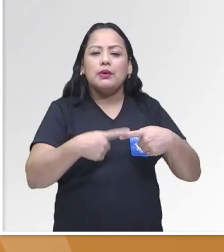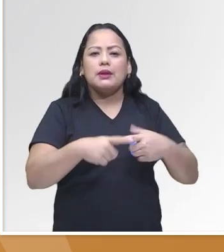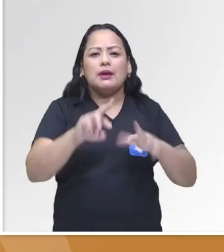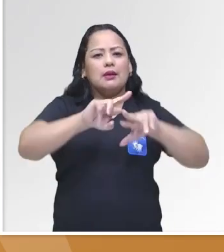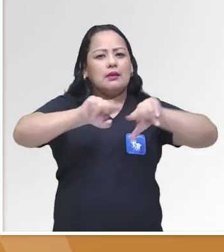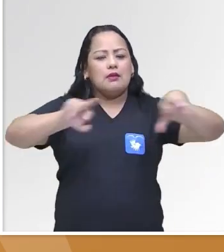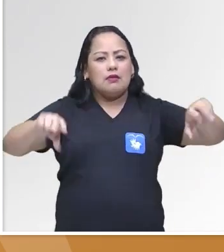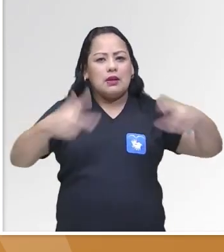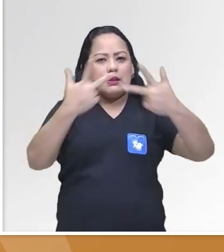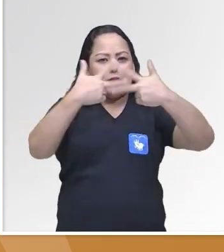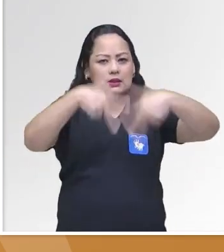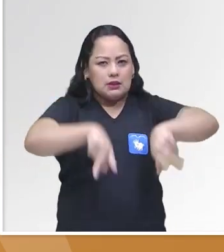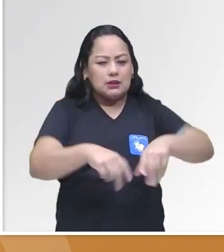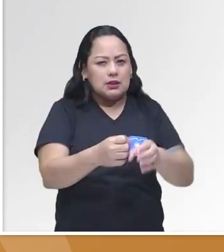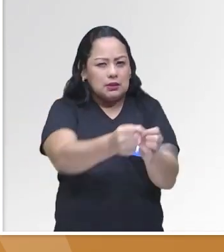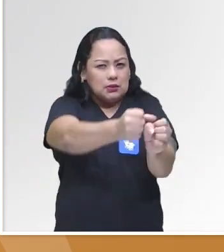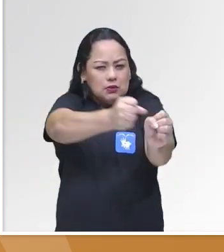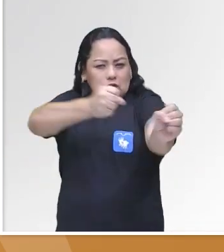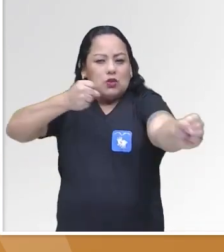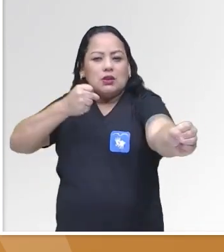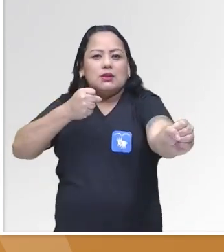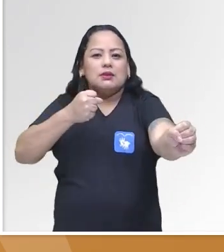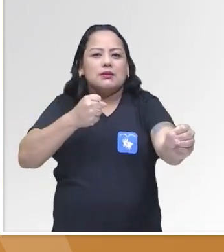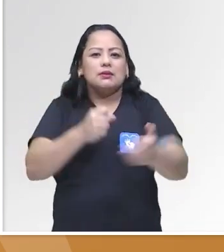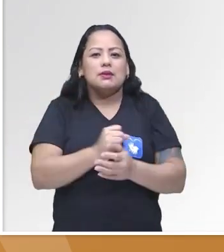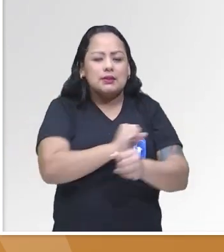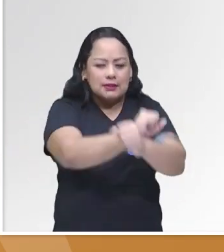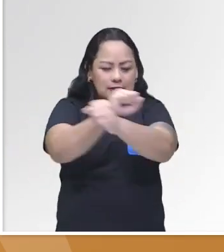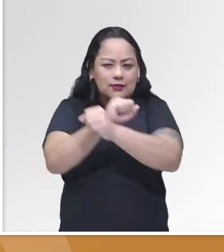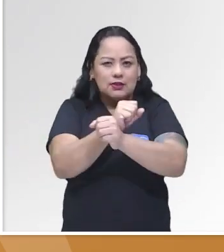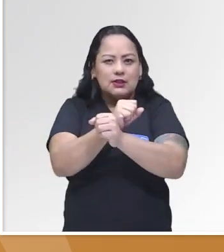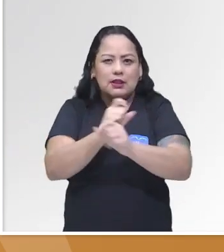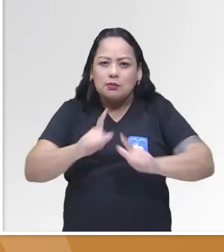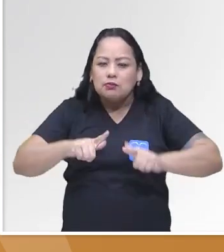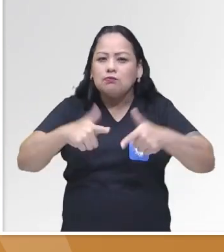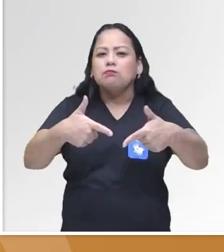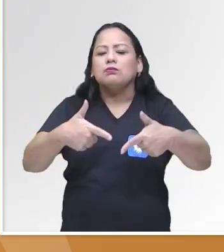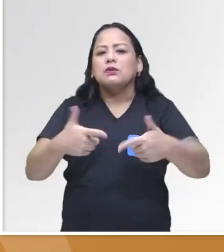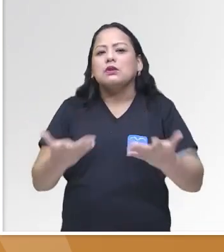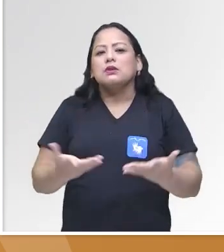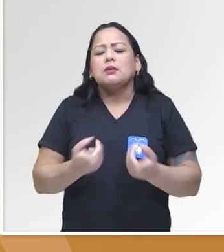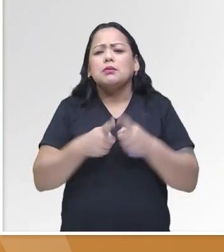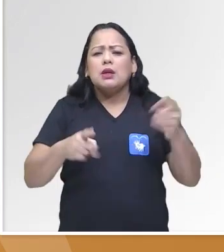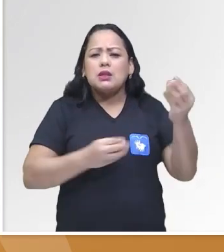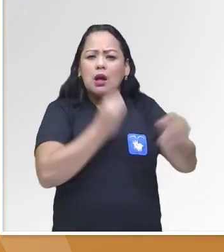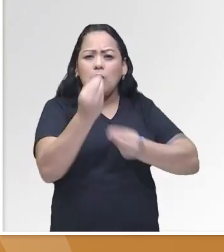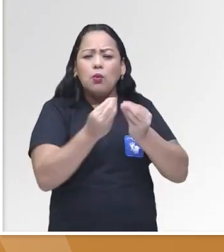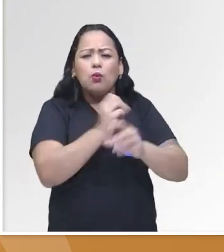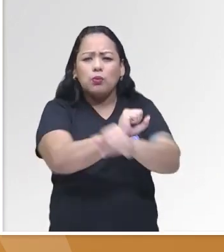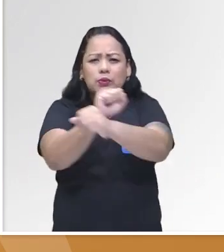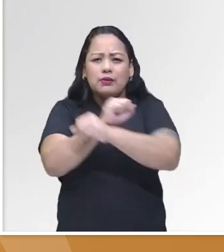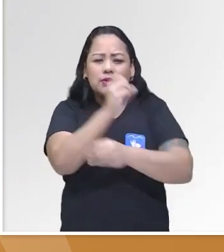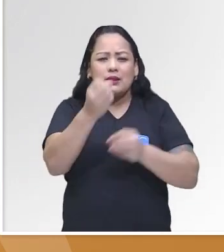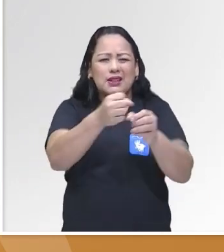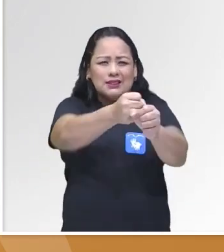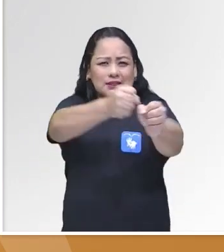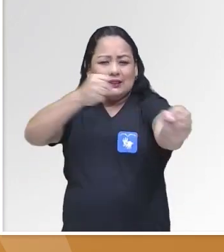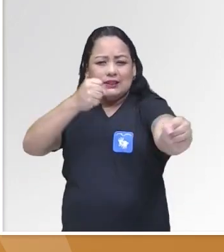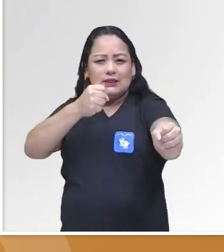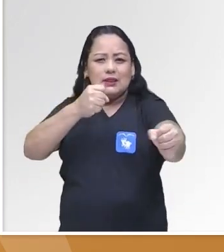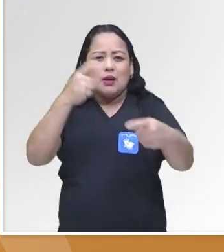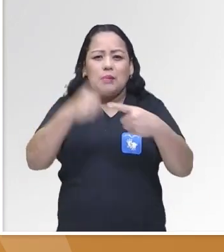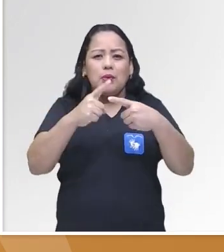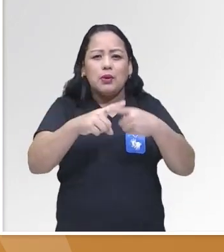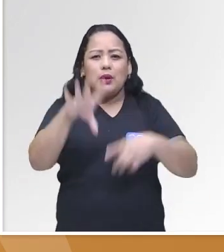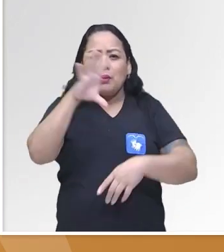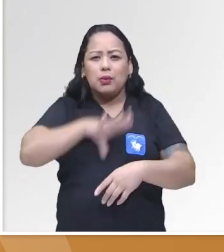etnias pegaram seu arco e flecha e tentaram se defender. Mas como se defender com arcos e flechas de quem